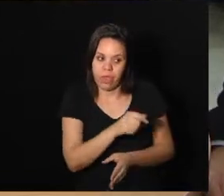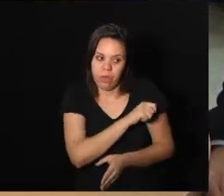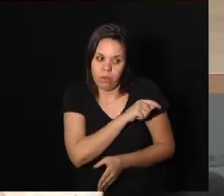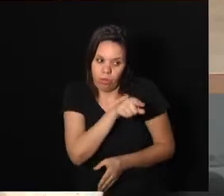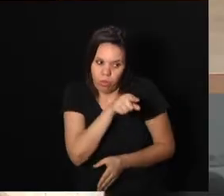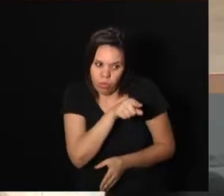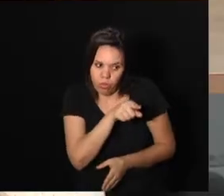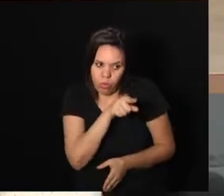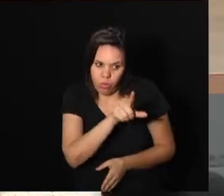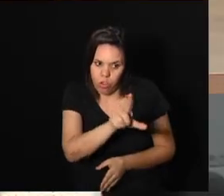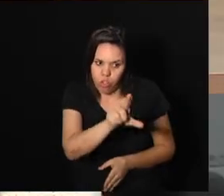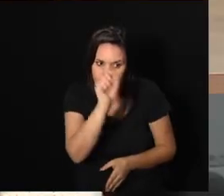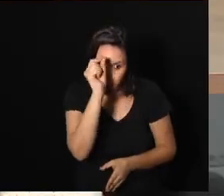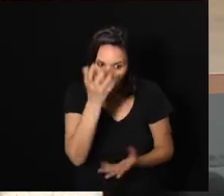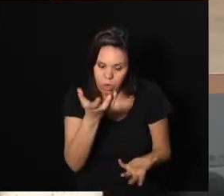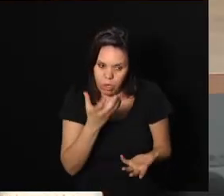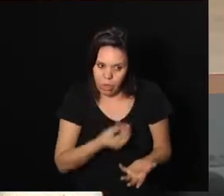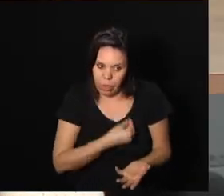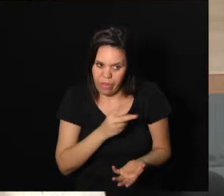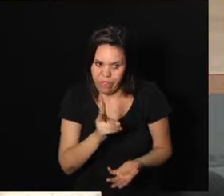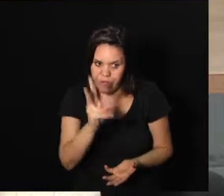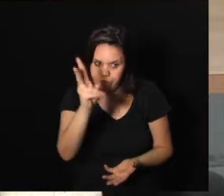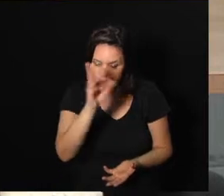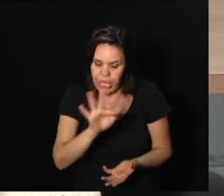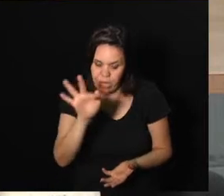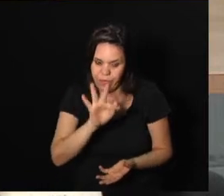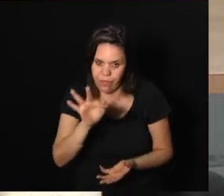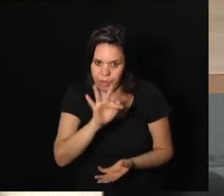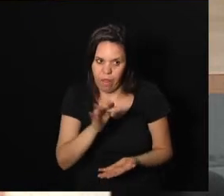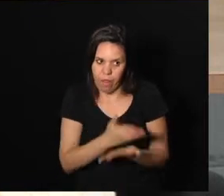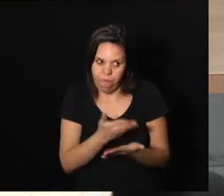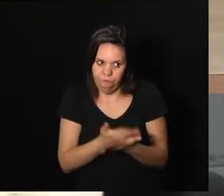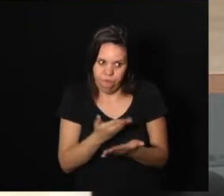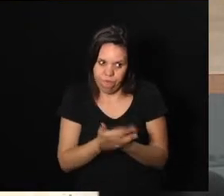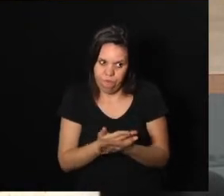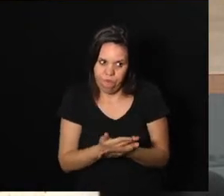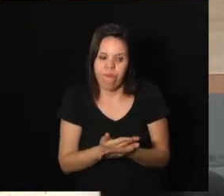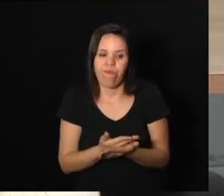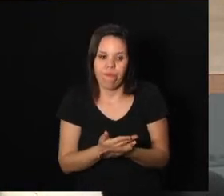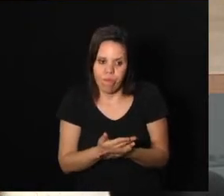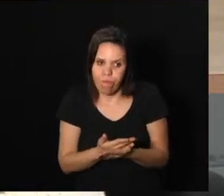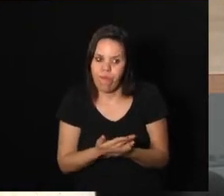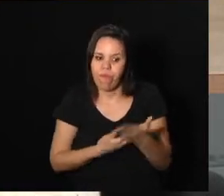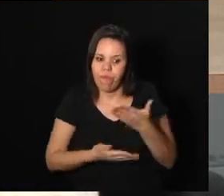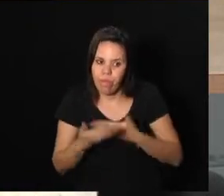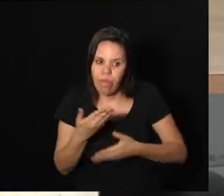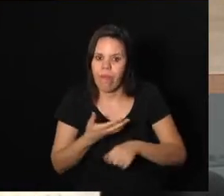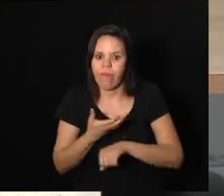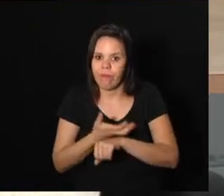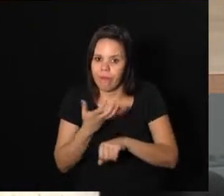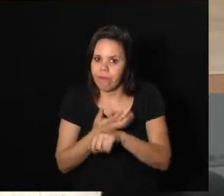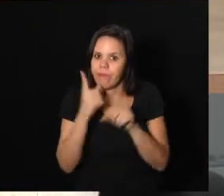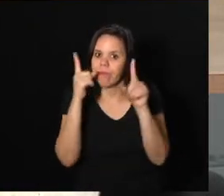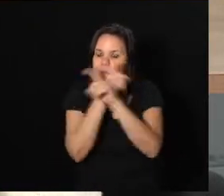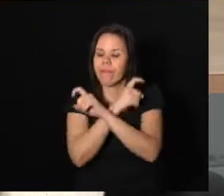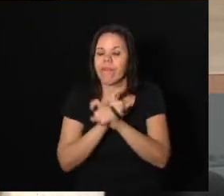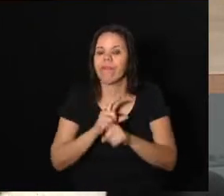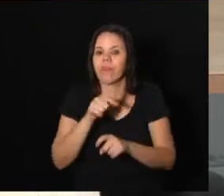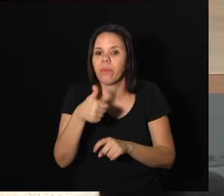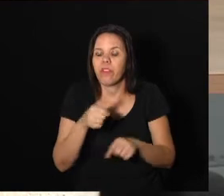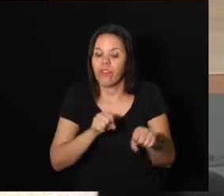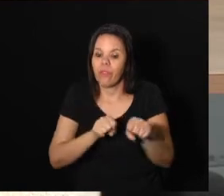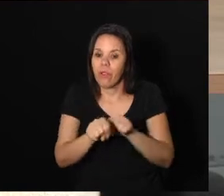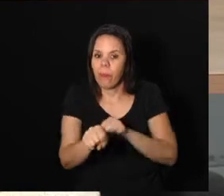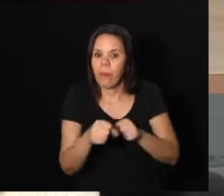das contas é ele que vai estar na faculdade, ele que vai ter que lidar com as matérias que são difíceis, ele que depois de se formar vai ter